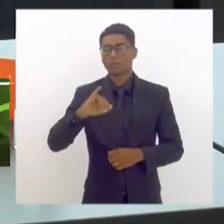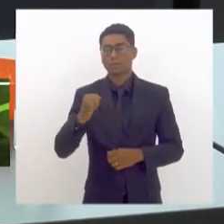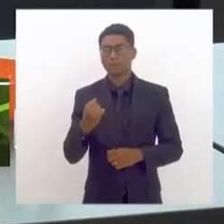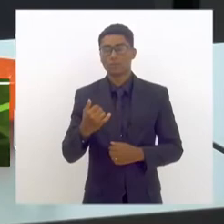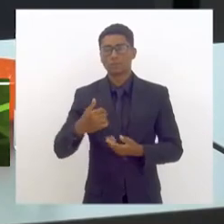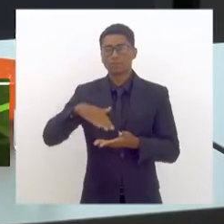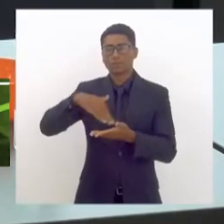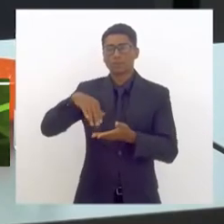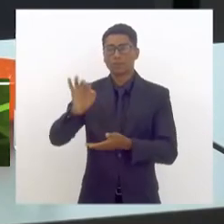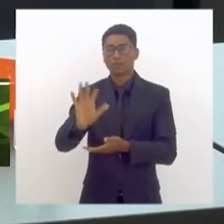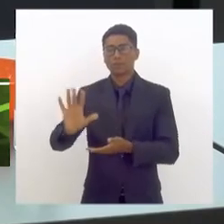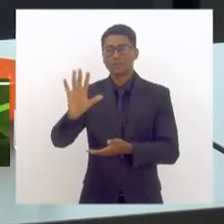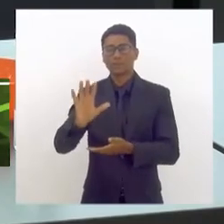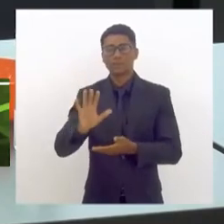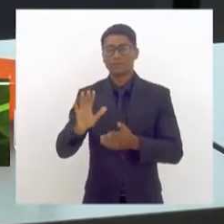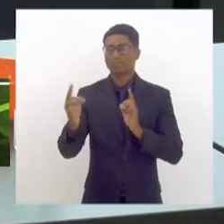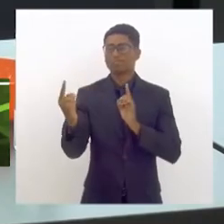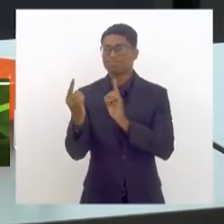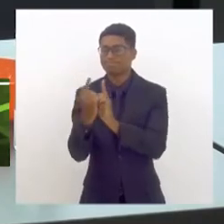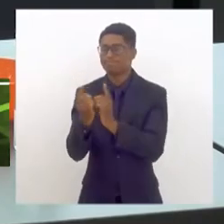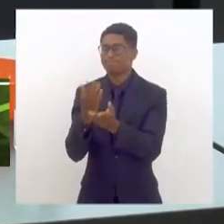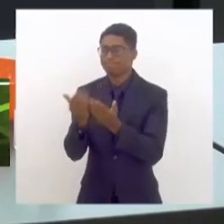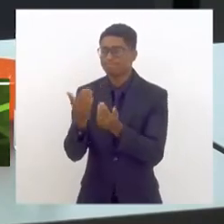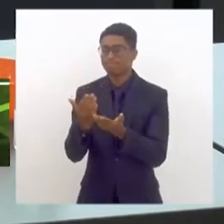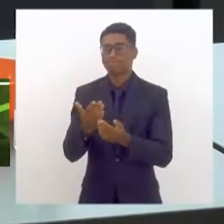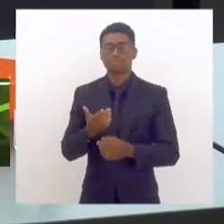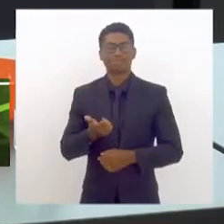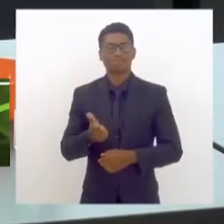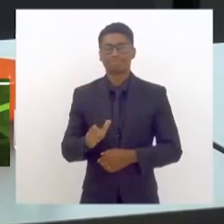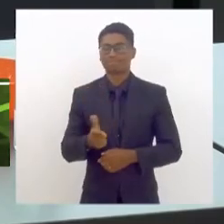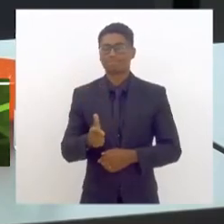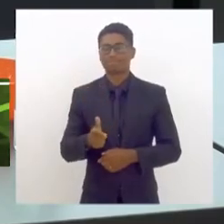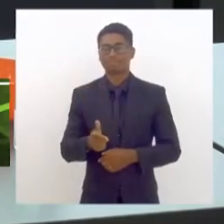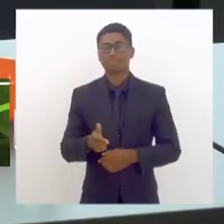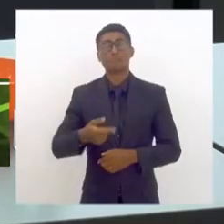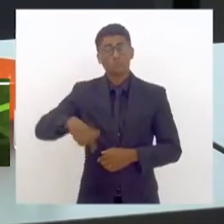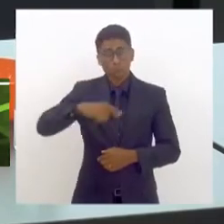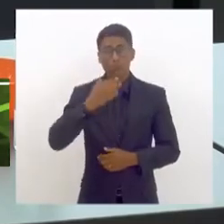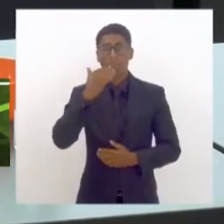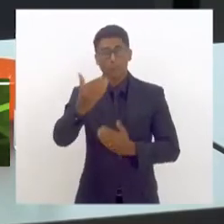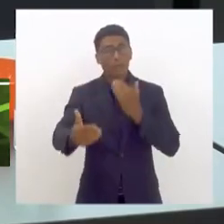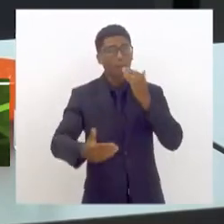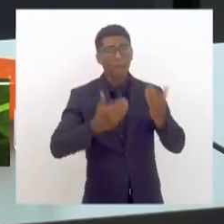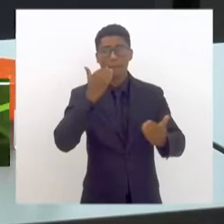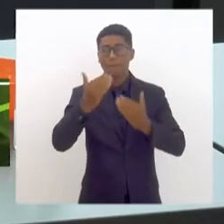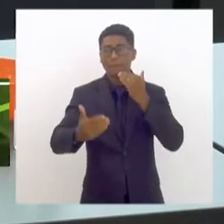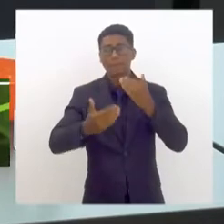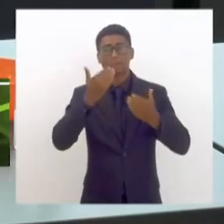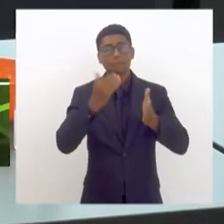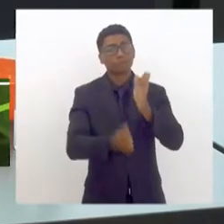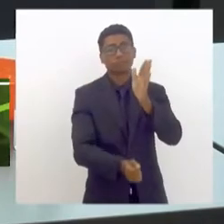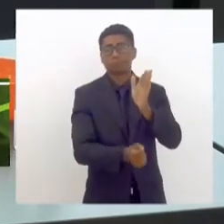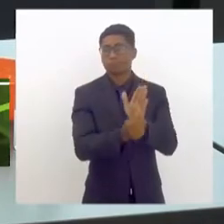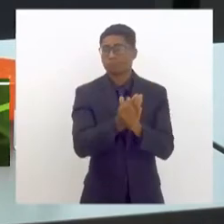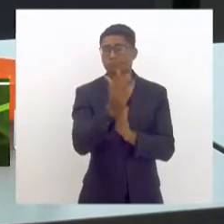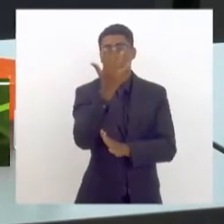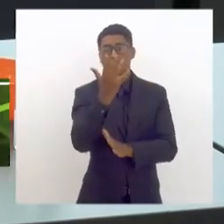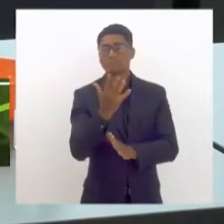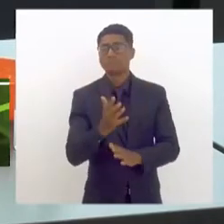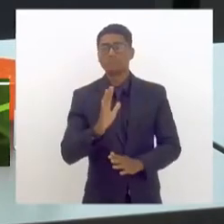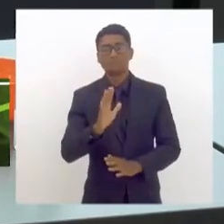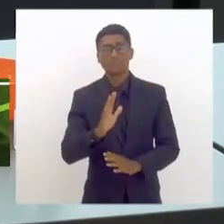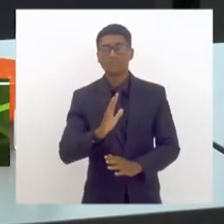Secretaria de Fazenda. Então, tem solicitações, sim, várias, nós pedimos, né, mas nada